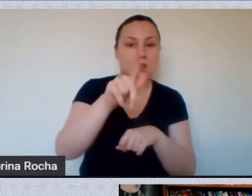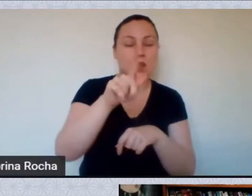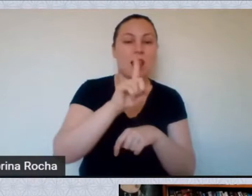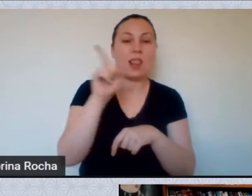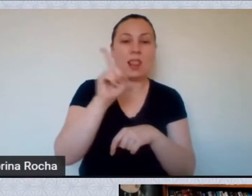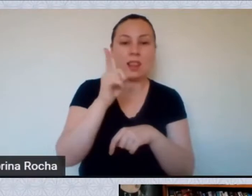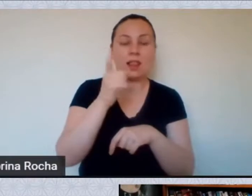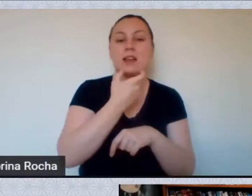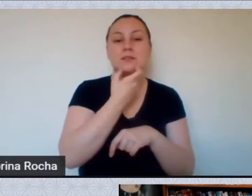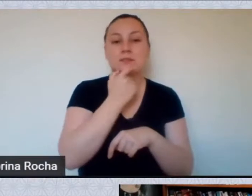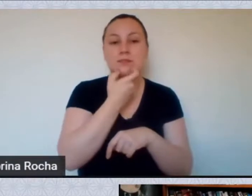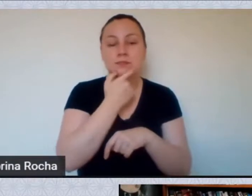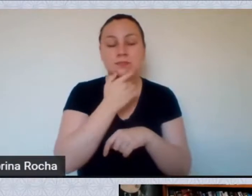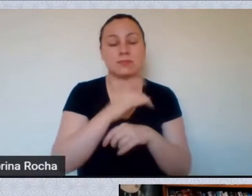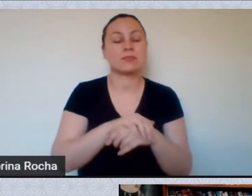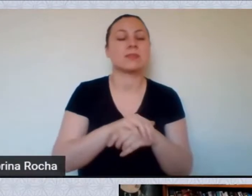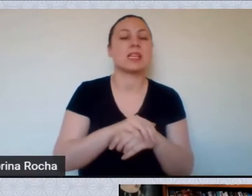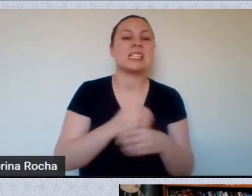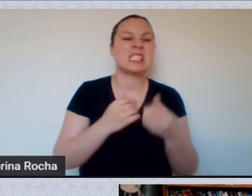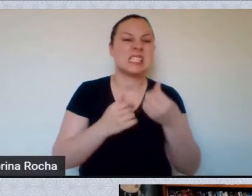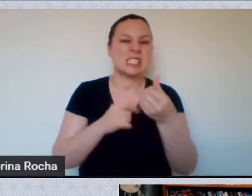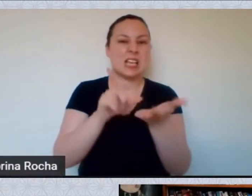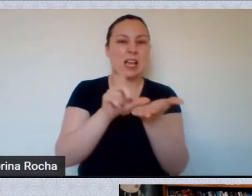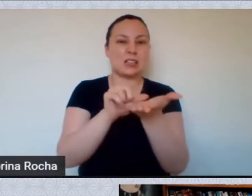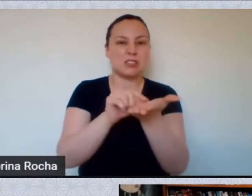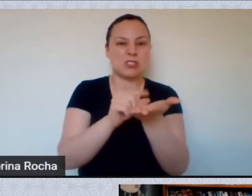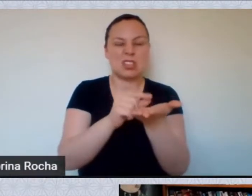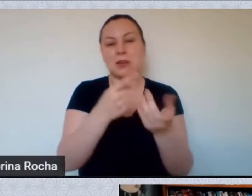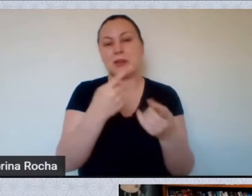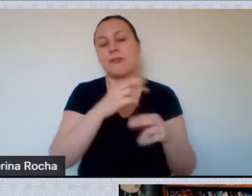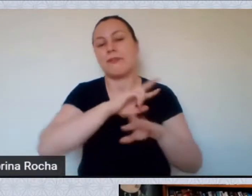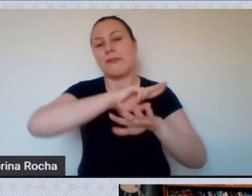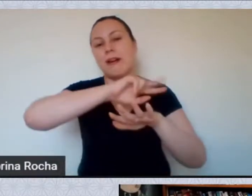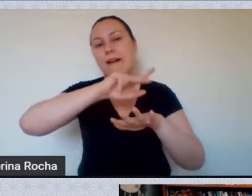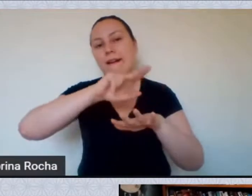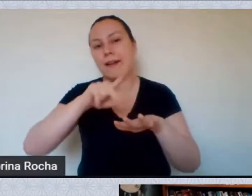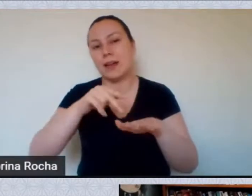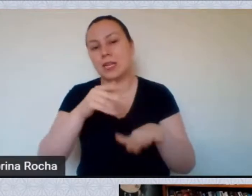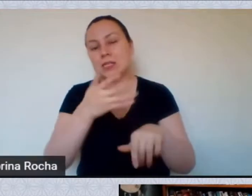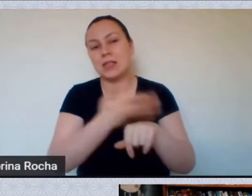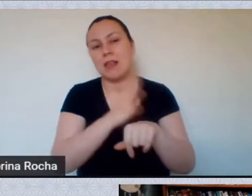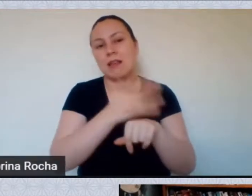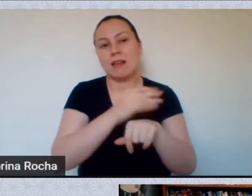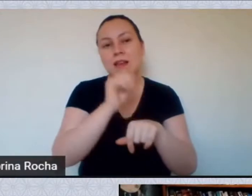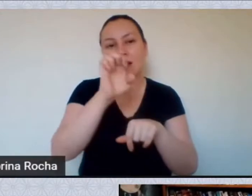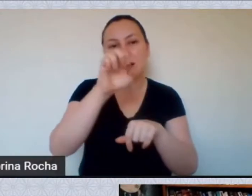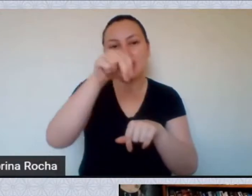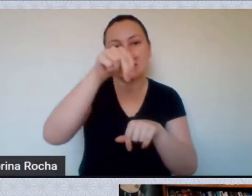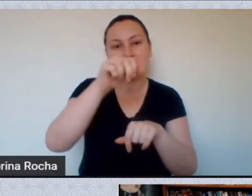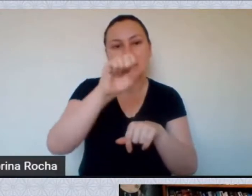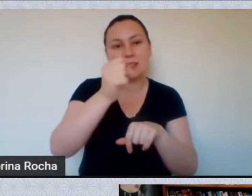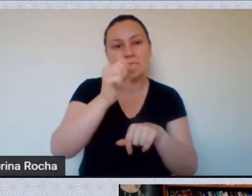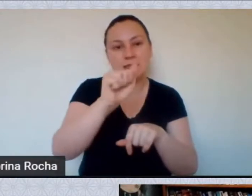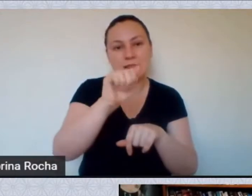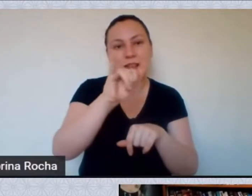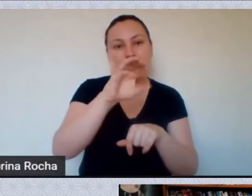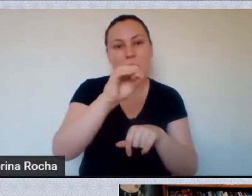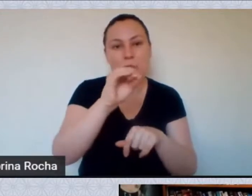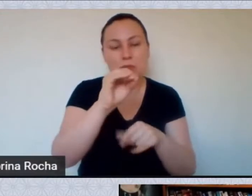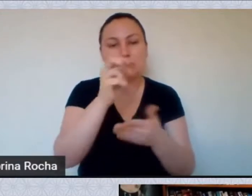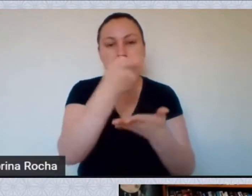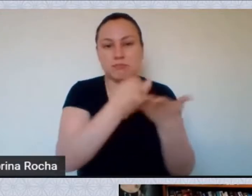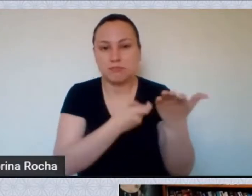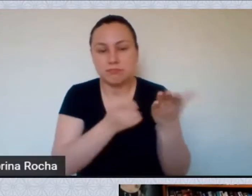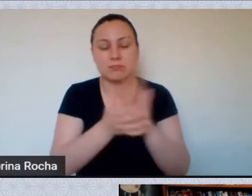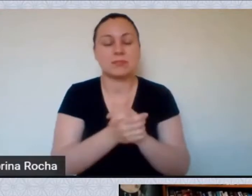100 artigos especializados e milhares de ensaios, publicados desde o New York Times a revistas infantis, detentor